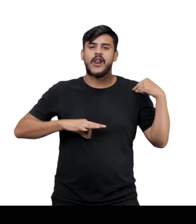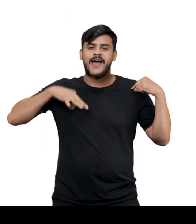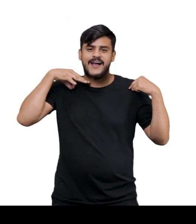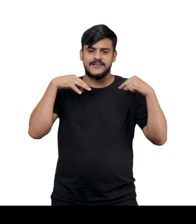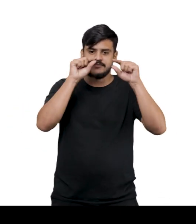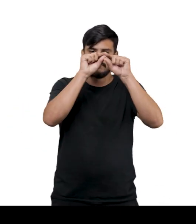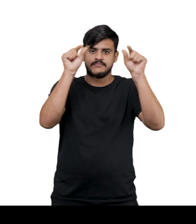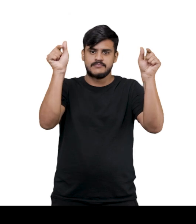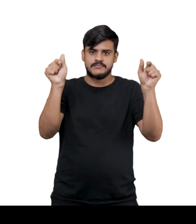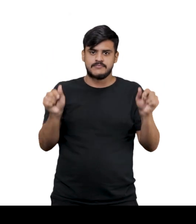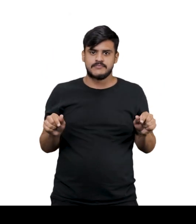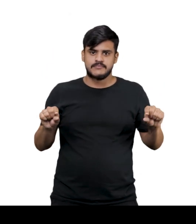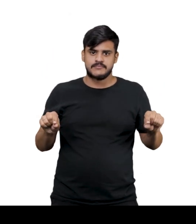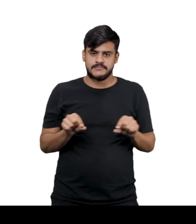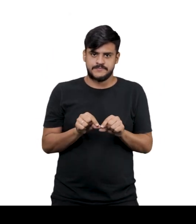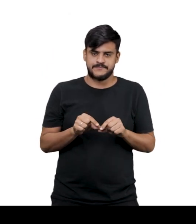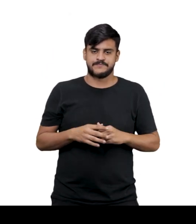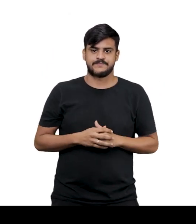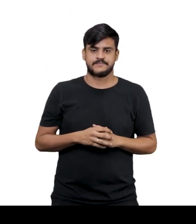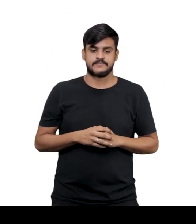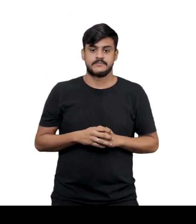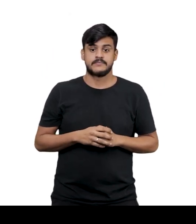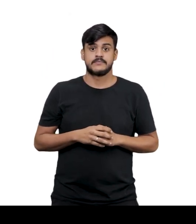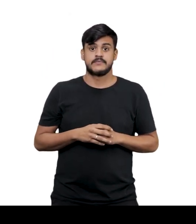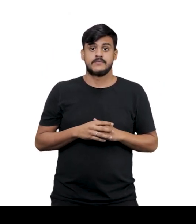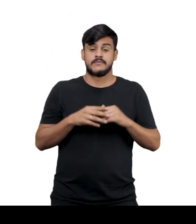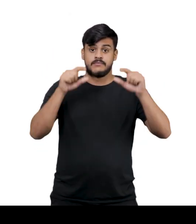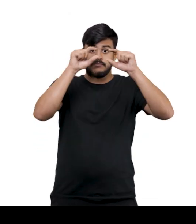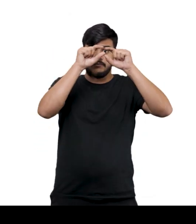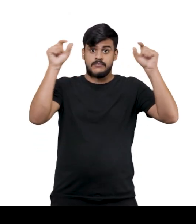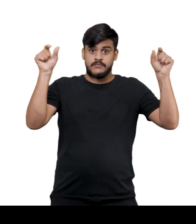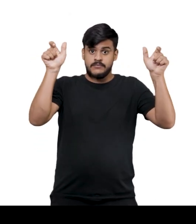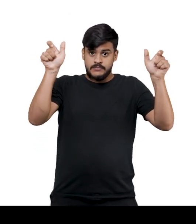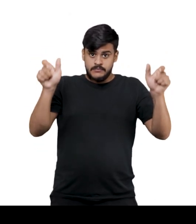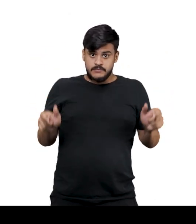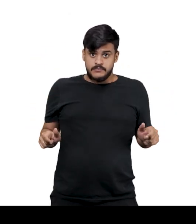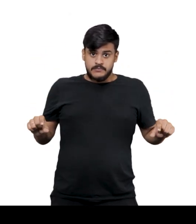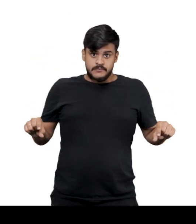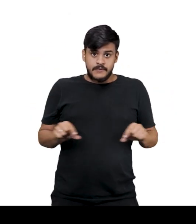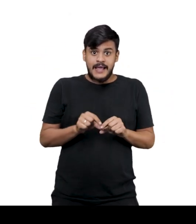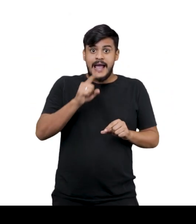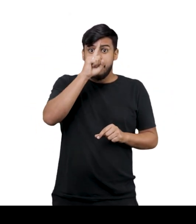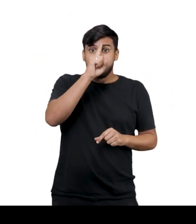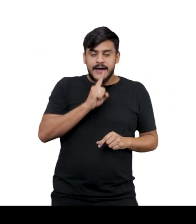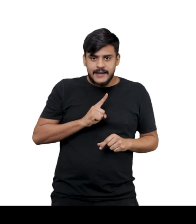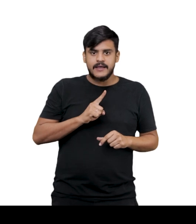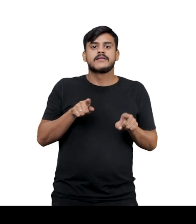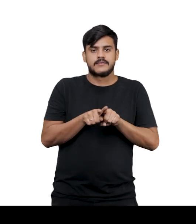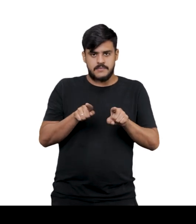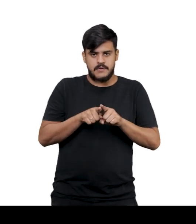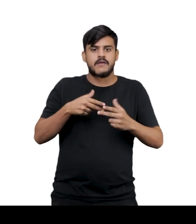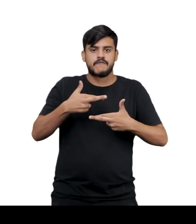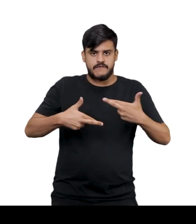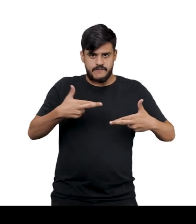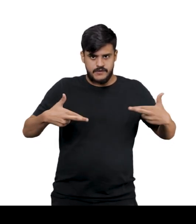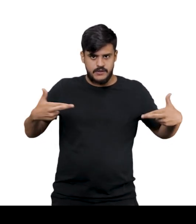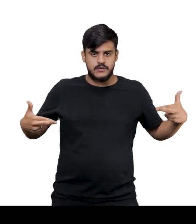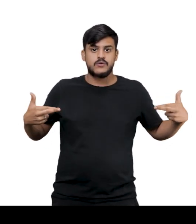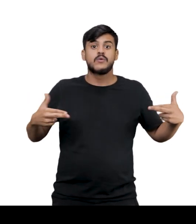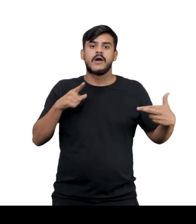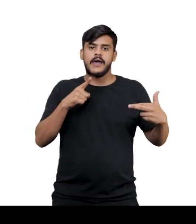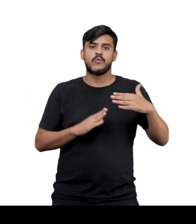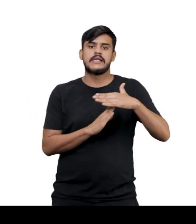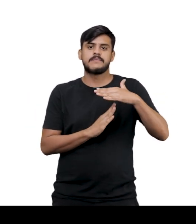de colar contornando o centro. Por fim, na borda externa, uma faixa amarela feita também de